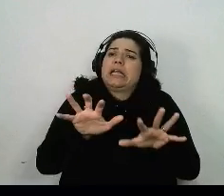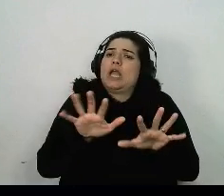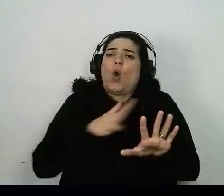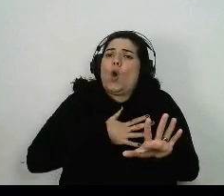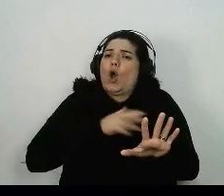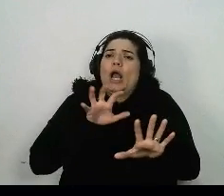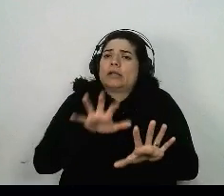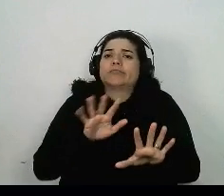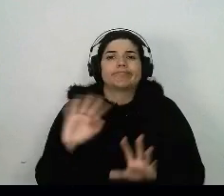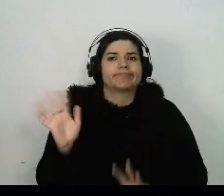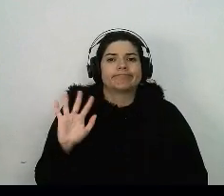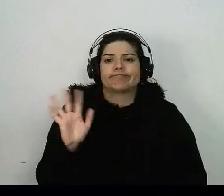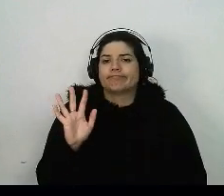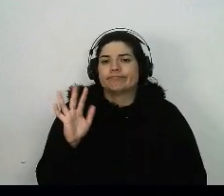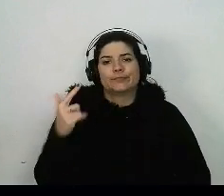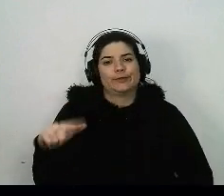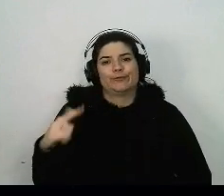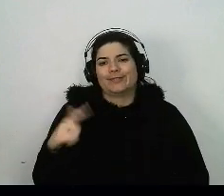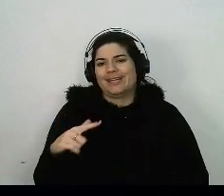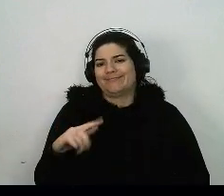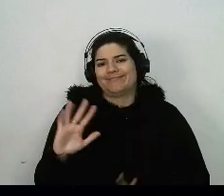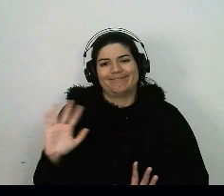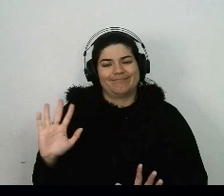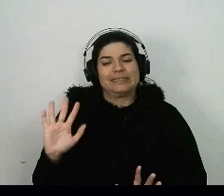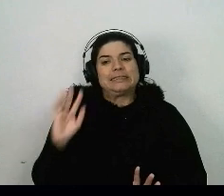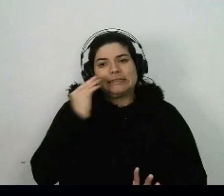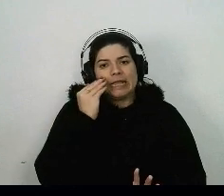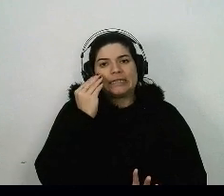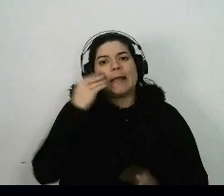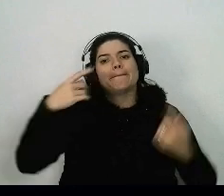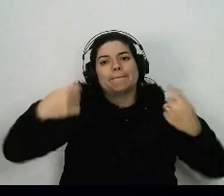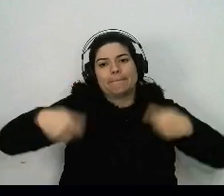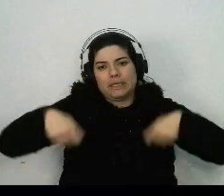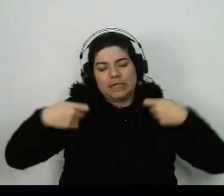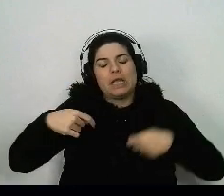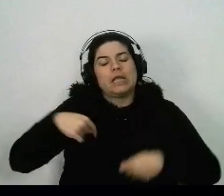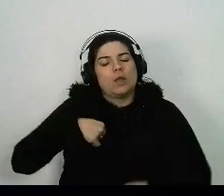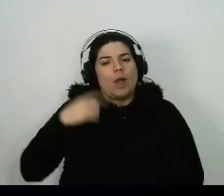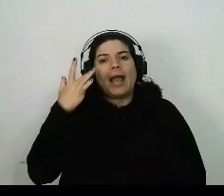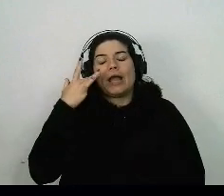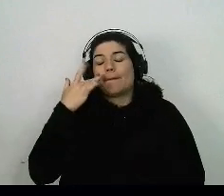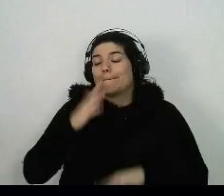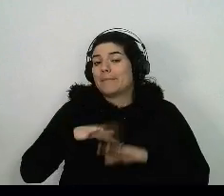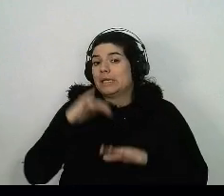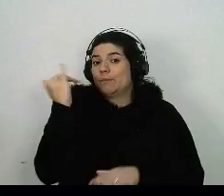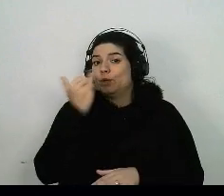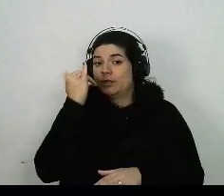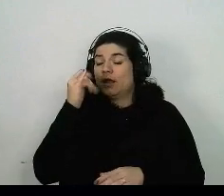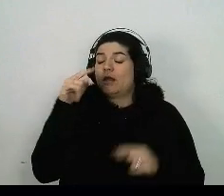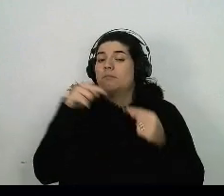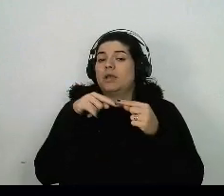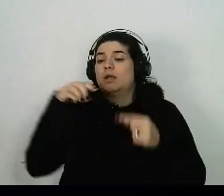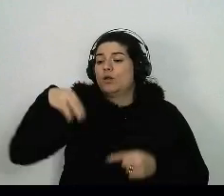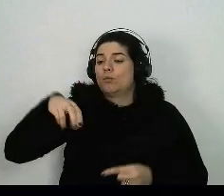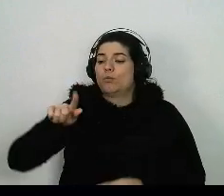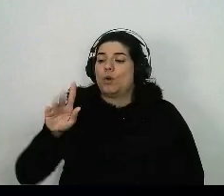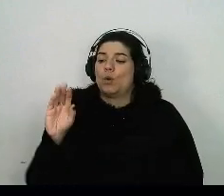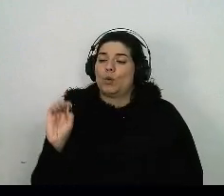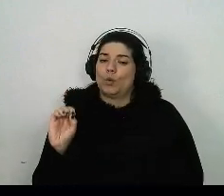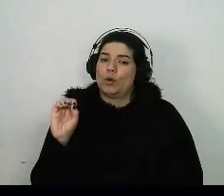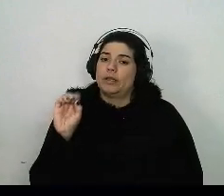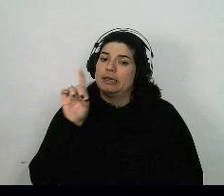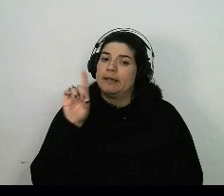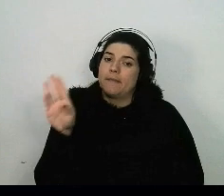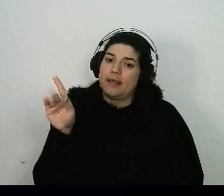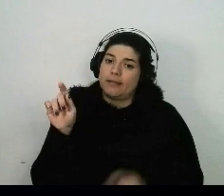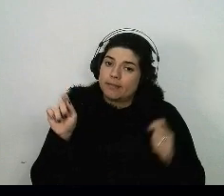Não, não tenho assim. A gente tem que ficar testando, tá? Isso, para mim, é o maior ganho também no MongoDB. Você poder fazer esses testes